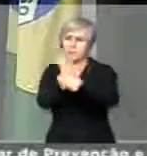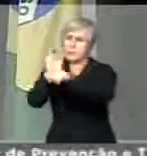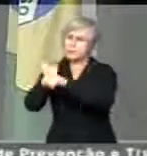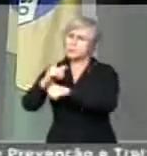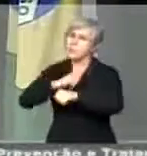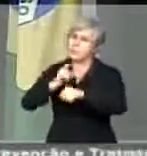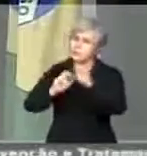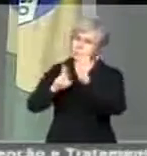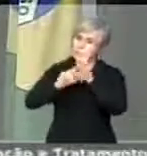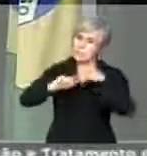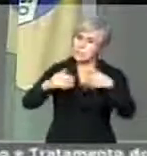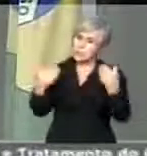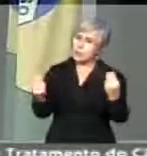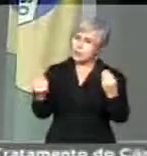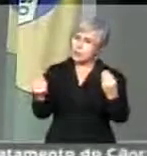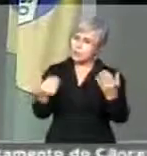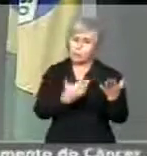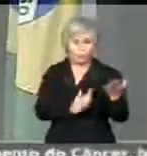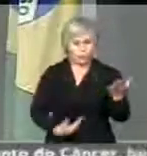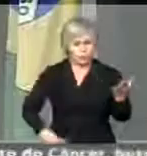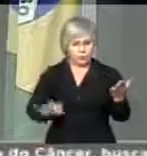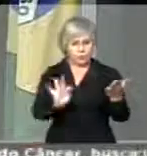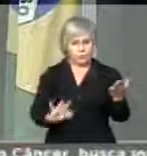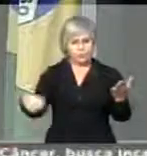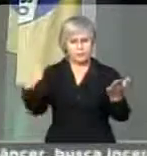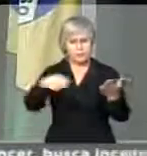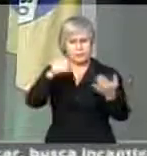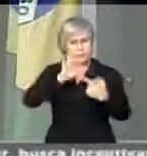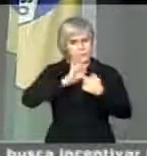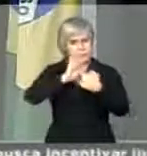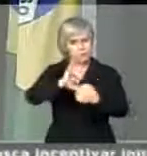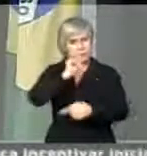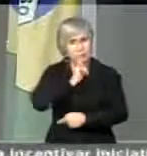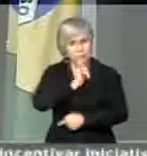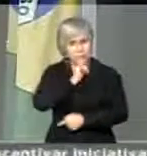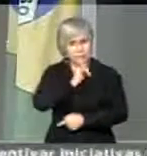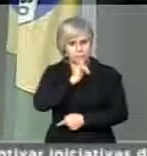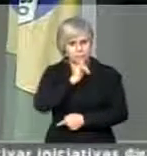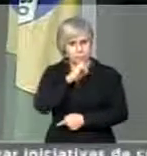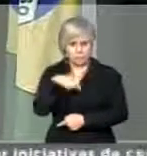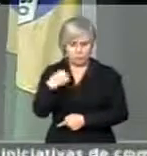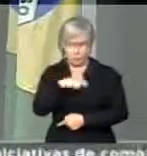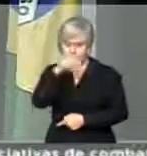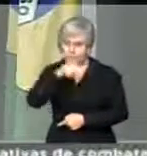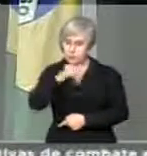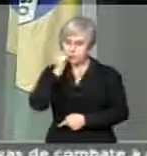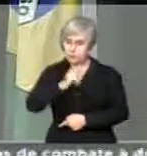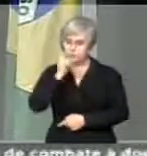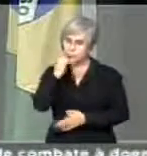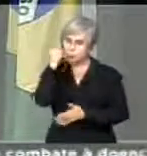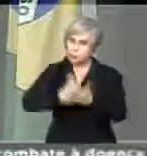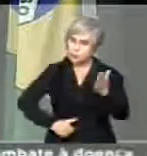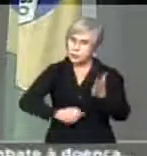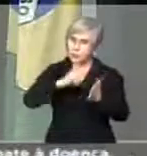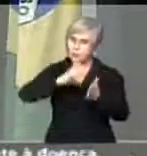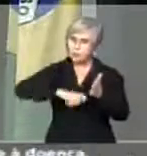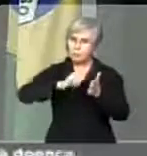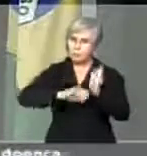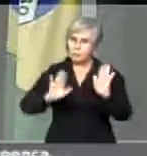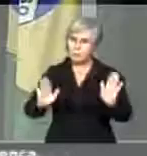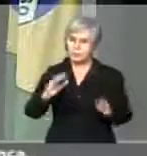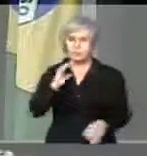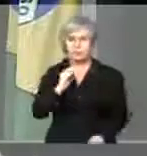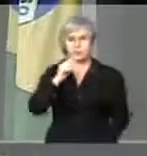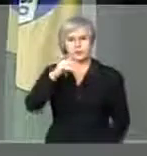precisa. O governo precisa dar o exemplo para que essa casa aprove qualquer tipo de imposto. Eu acho que, de fato, o CPMF